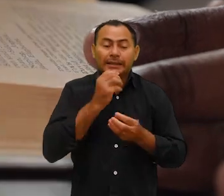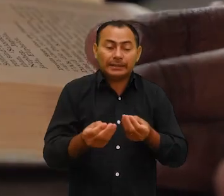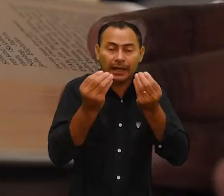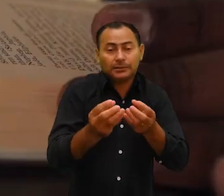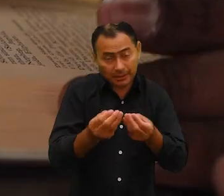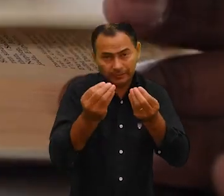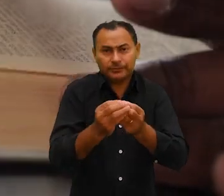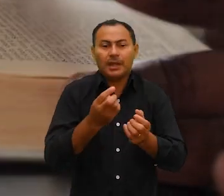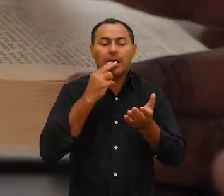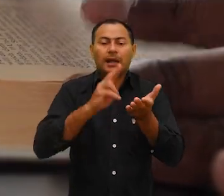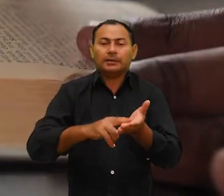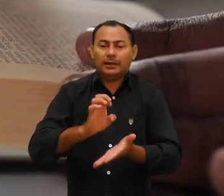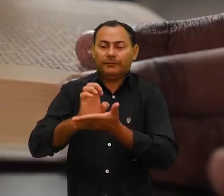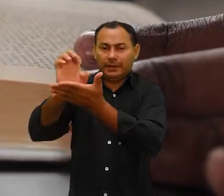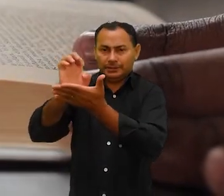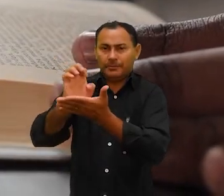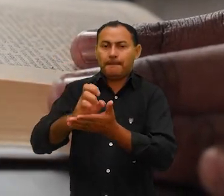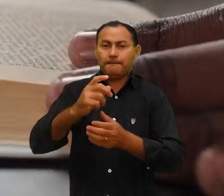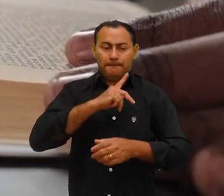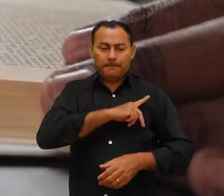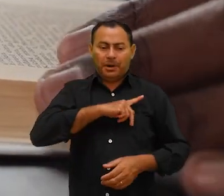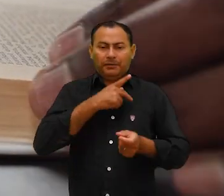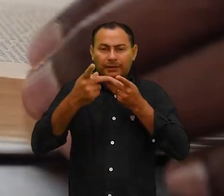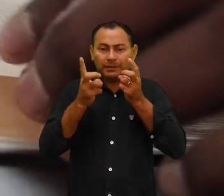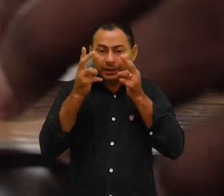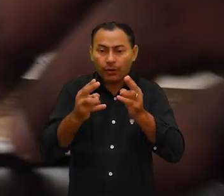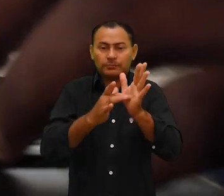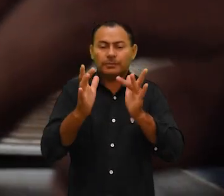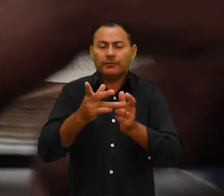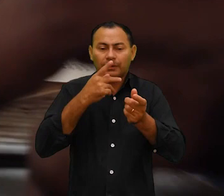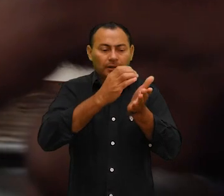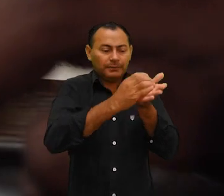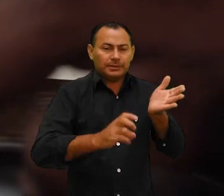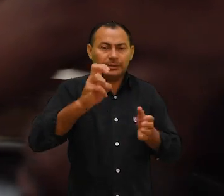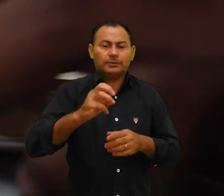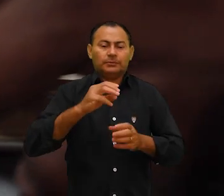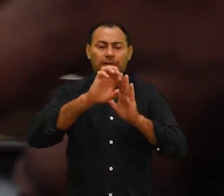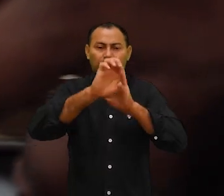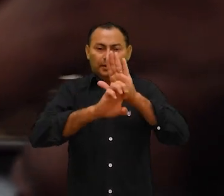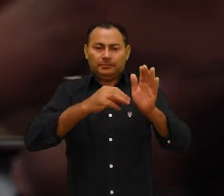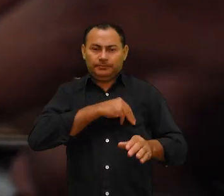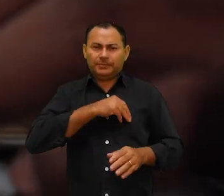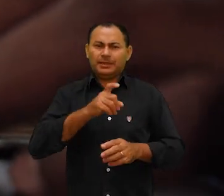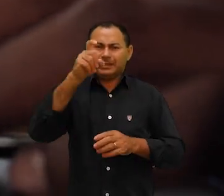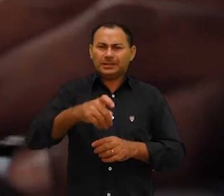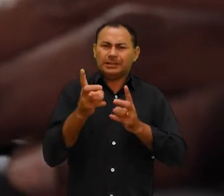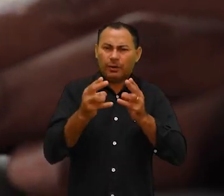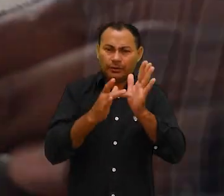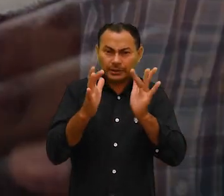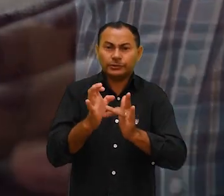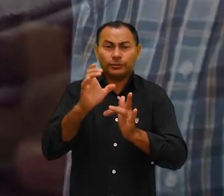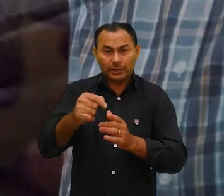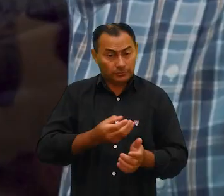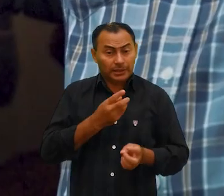dá. Na carta aos Efésios, Paulo está dizendo a mesma coisa que Jesus disse no capítulo 5 de Mateus. Sejam como Cristo